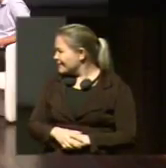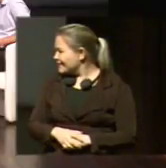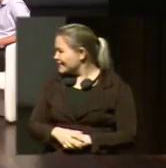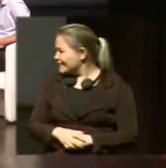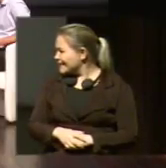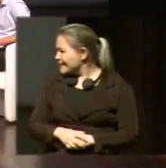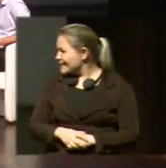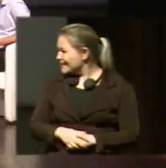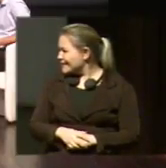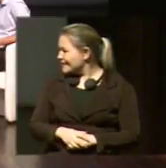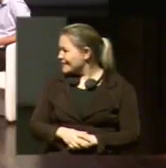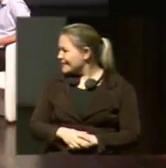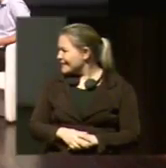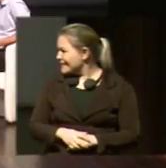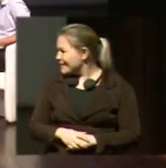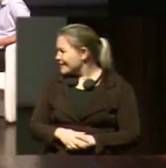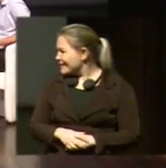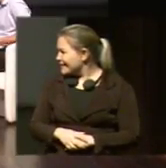Bom,